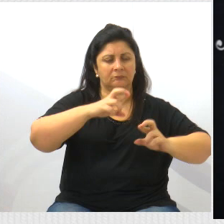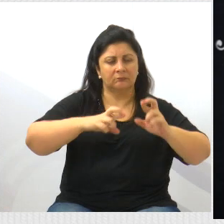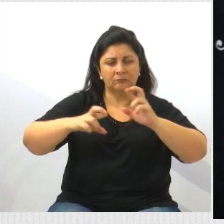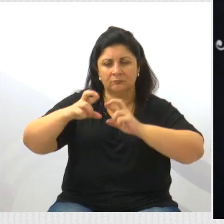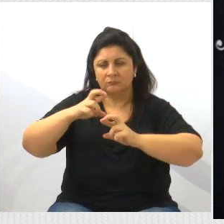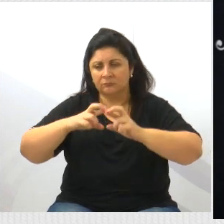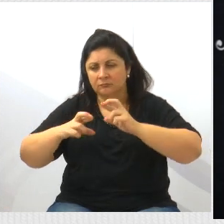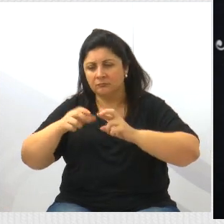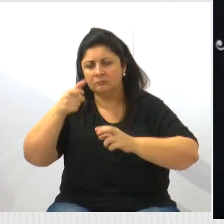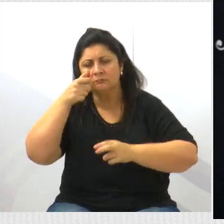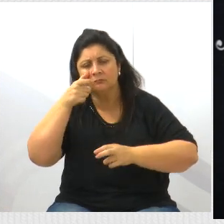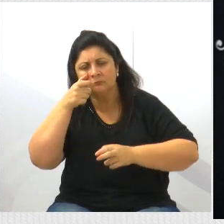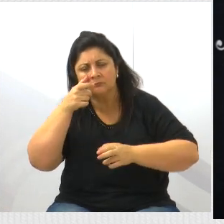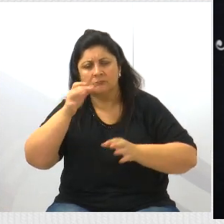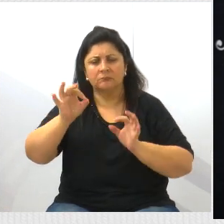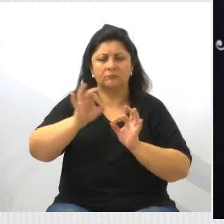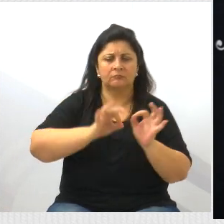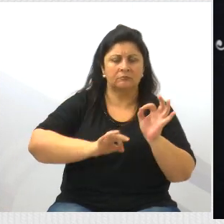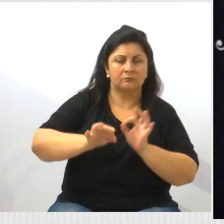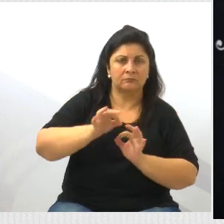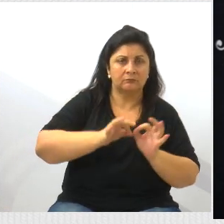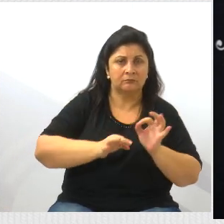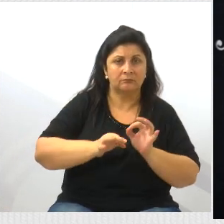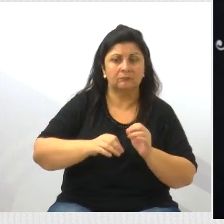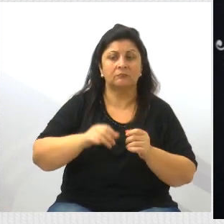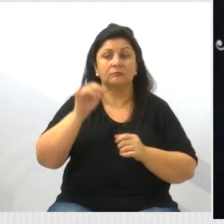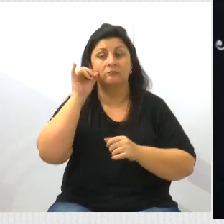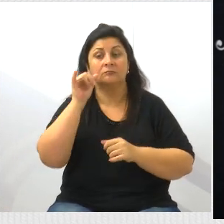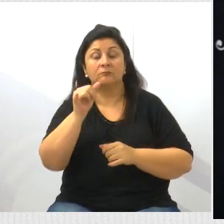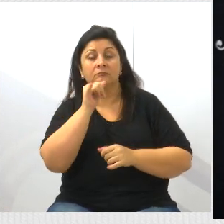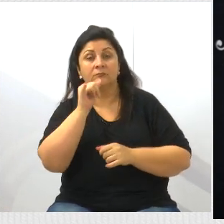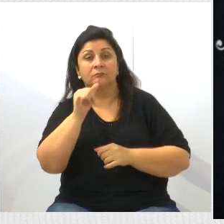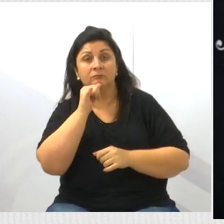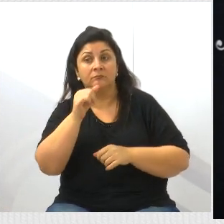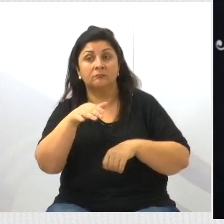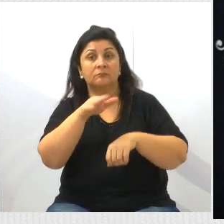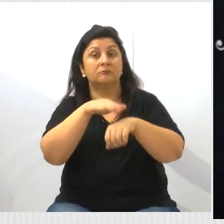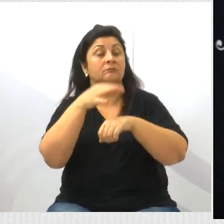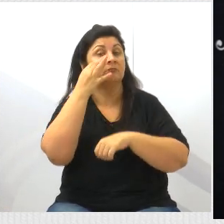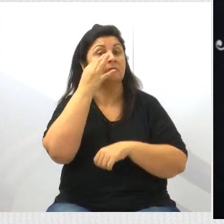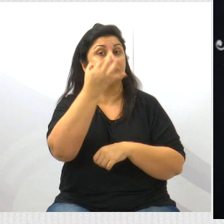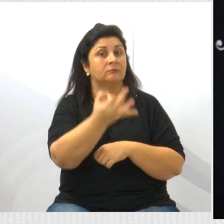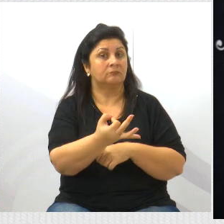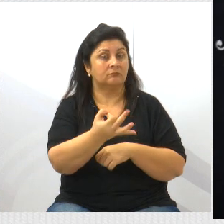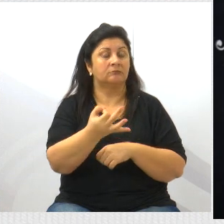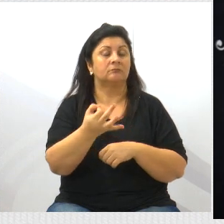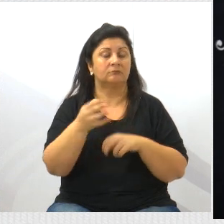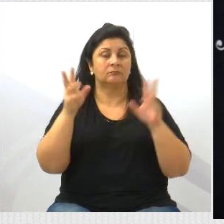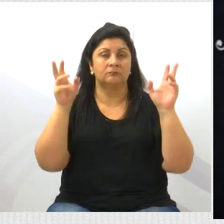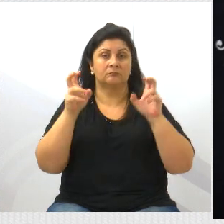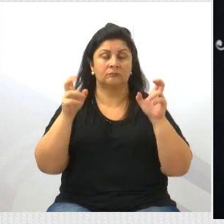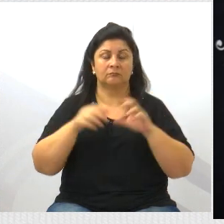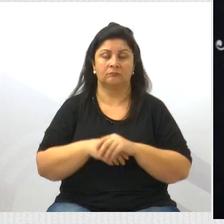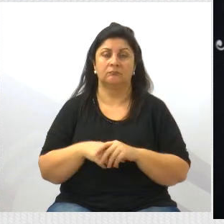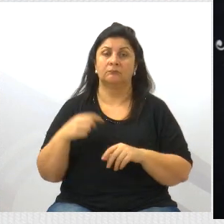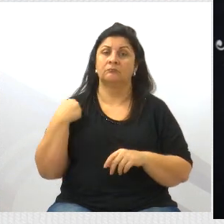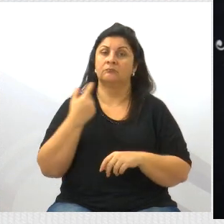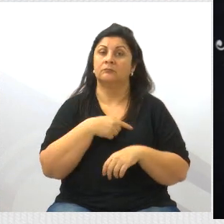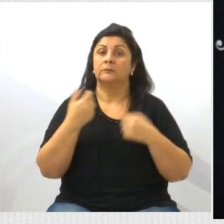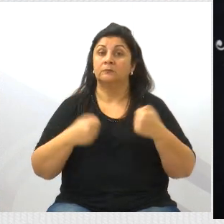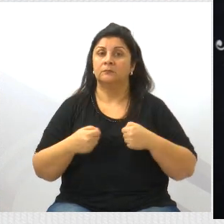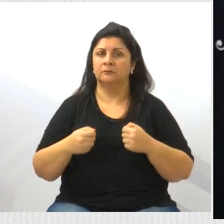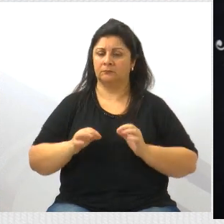vai controlar, que vai estar lembrando, que vai estar chamando a atenção para as questões. A gente precisa estar